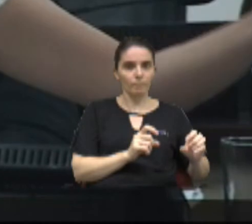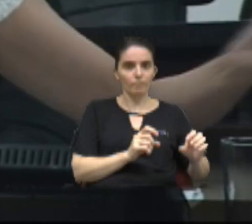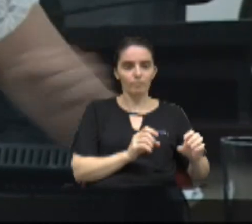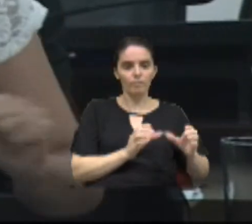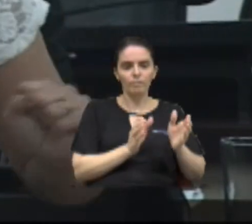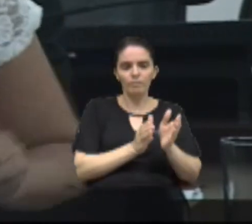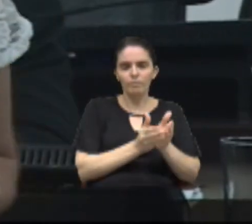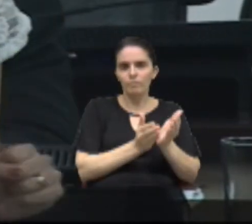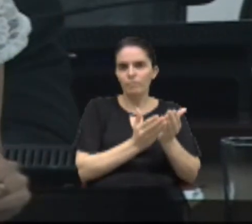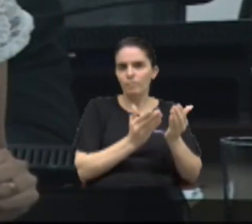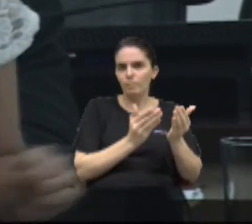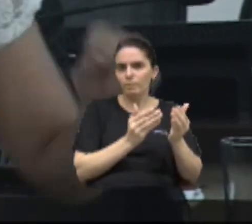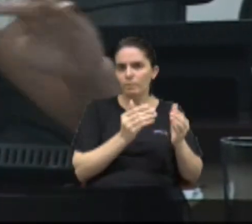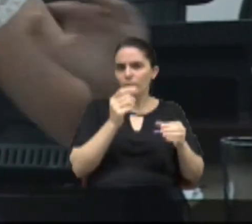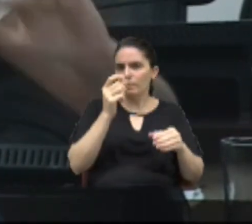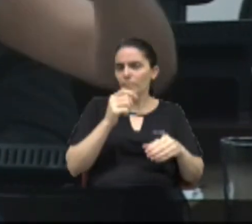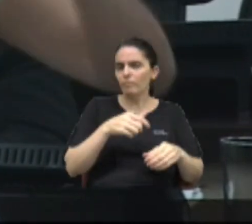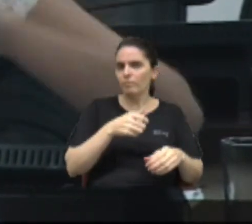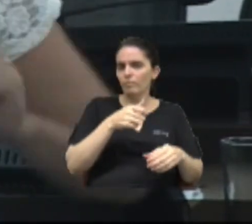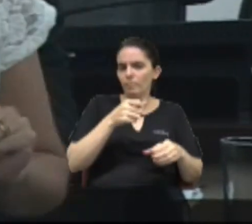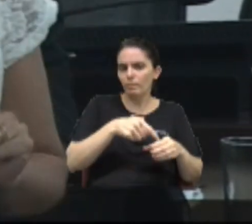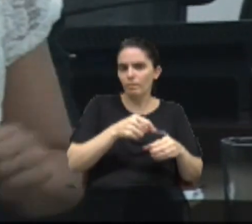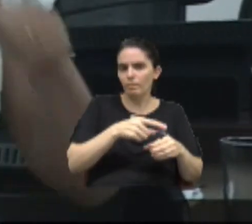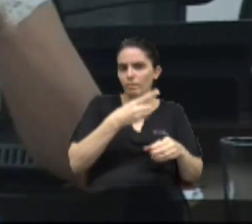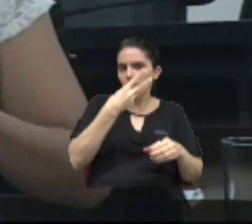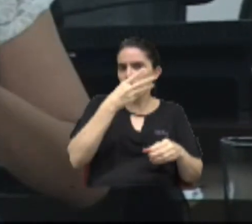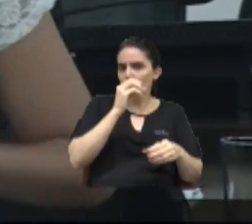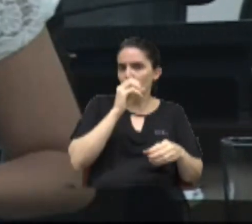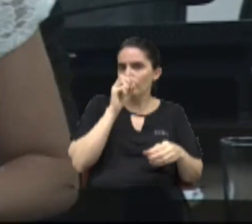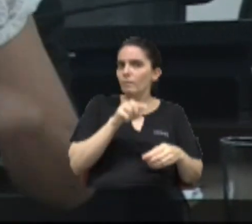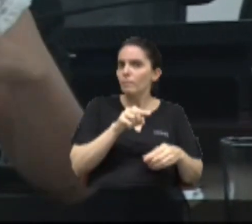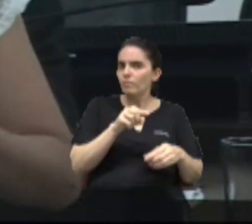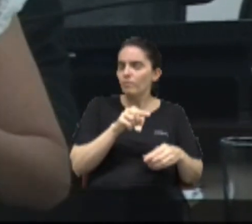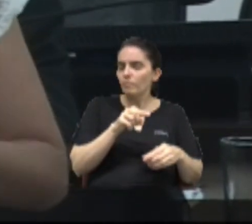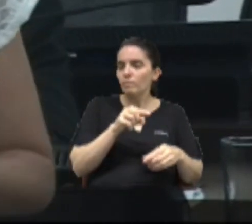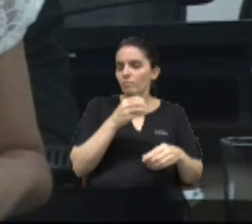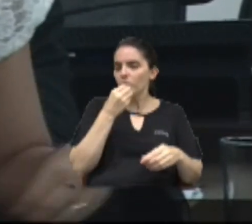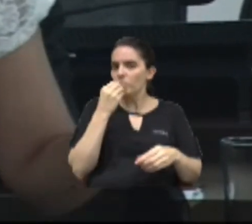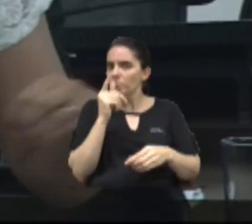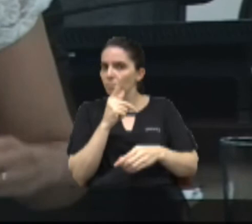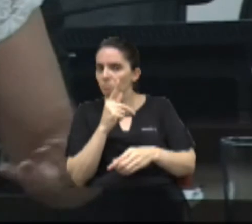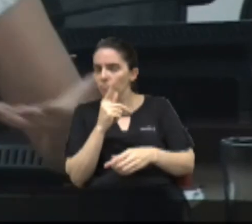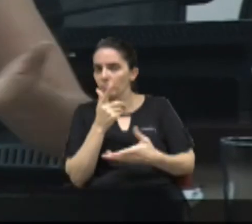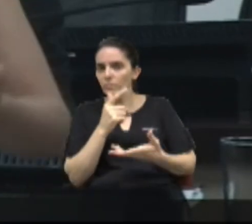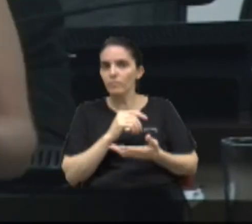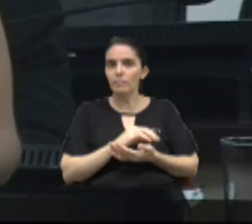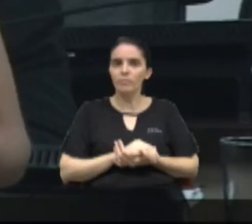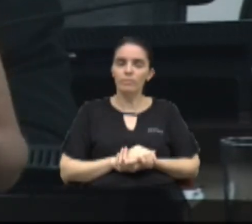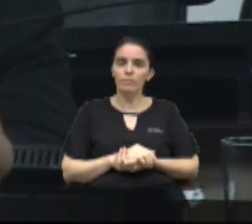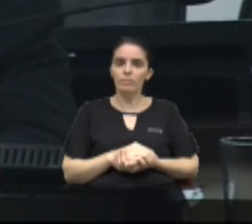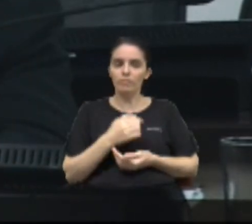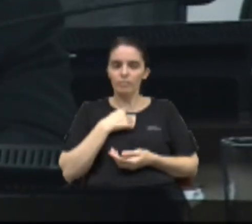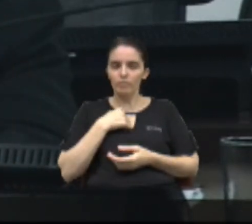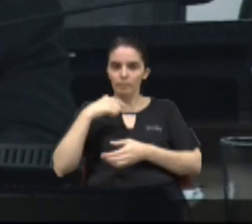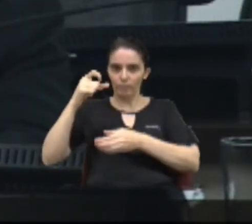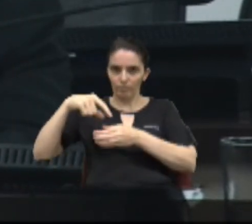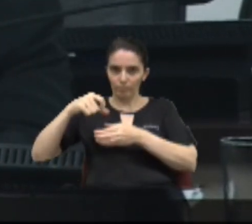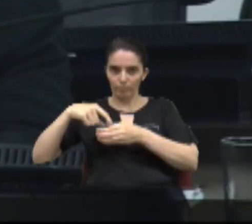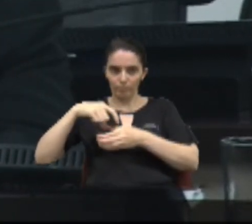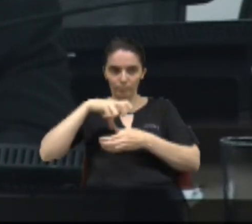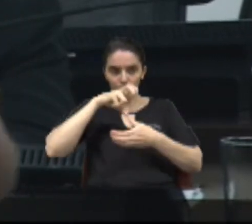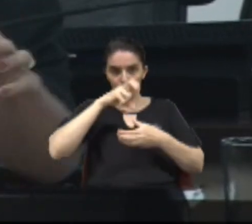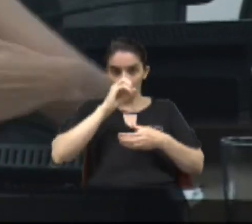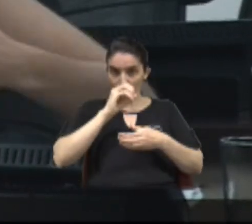você fatura em nota fiscal paulista hoje? Ah, 30 mil reais. 30 mil reais? Ok. Eu vou fazer a arrecadação de 50